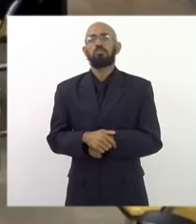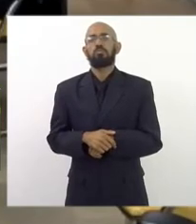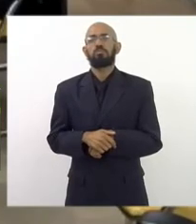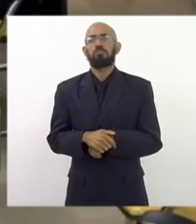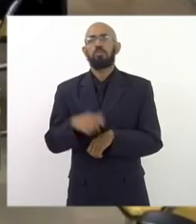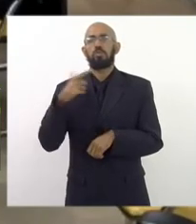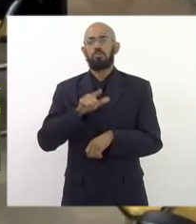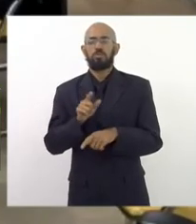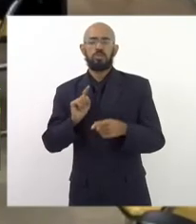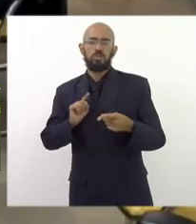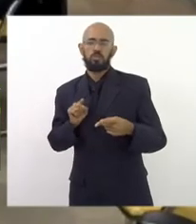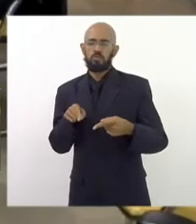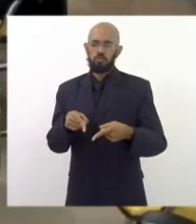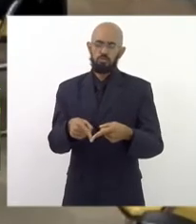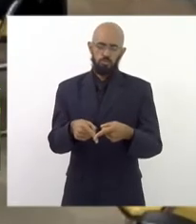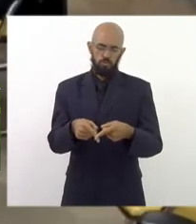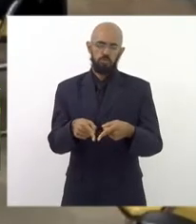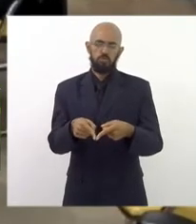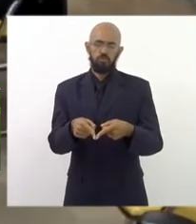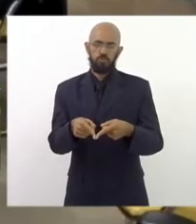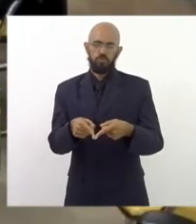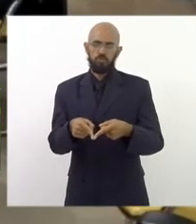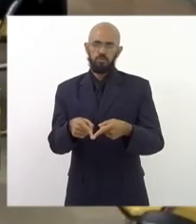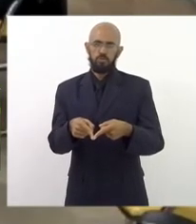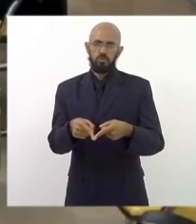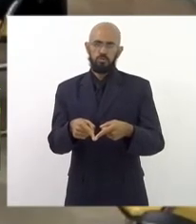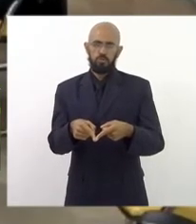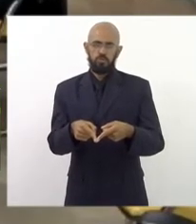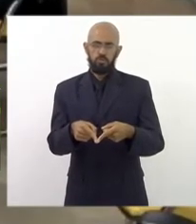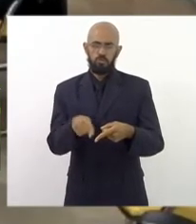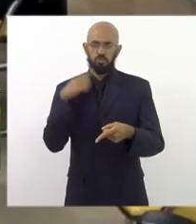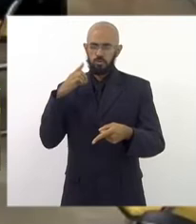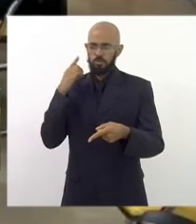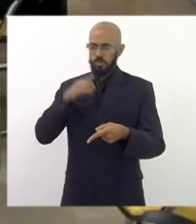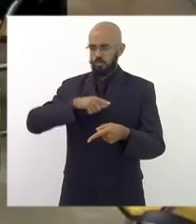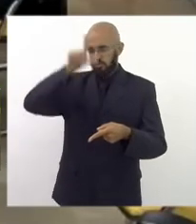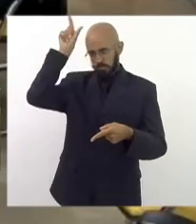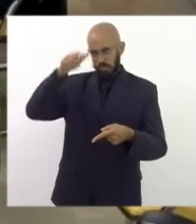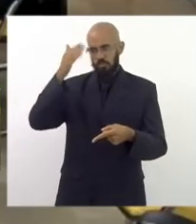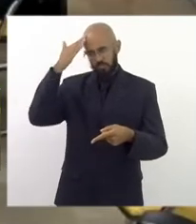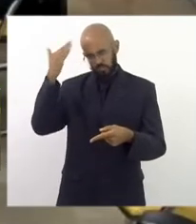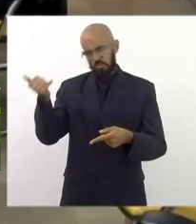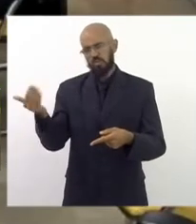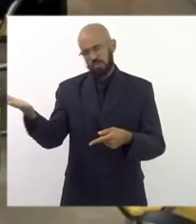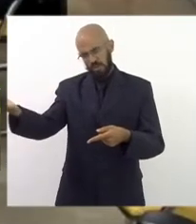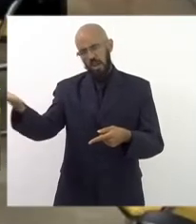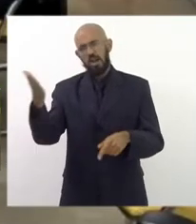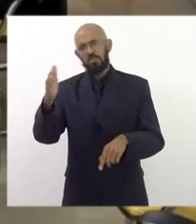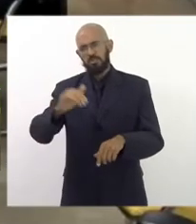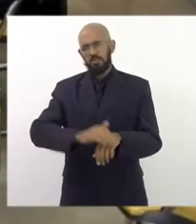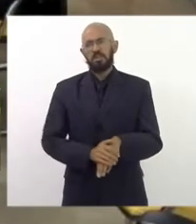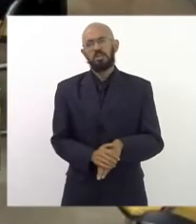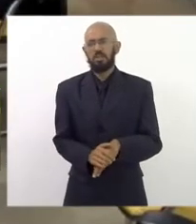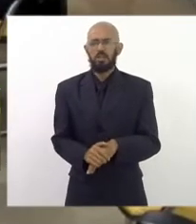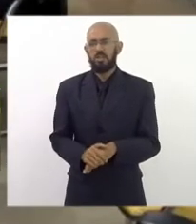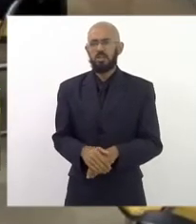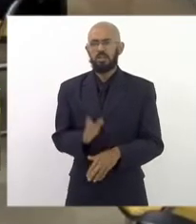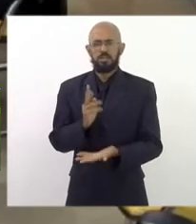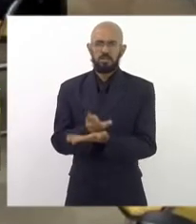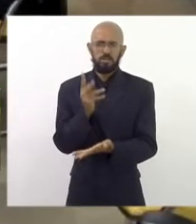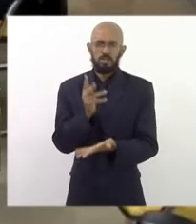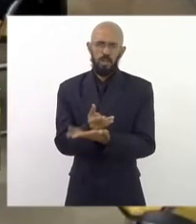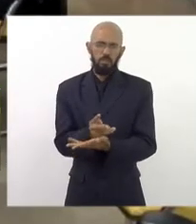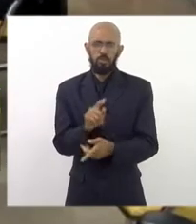atingir os objetivos, deputado Luiz Paulo, que Vossa Excelência sempre preconizou